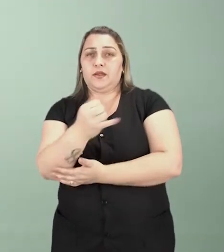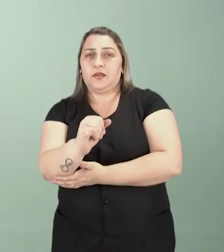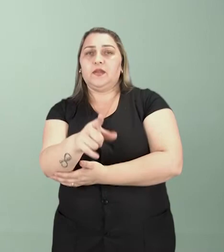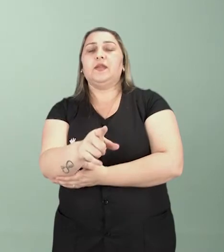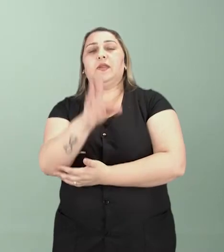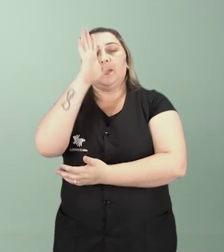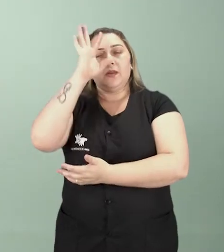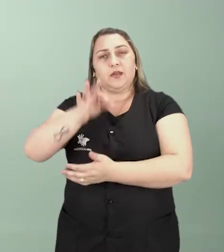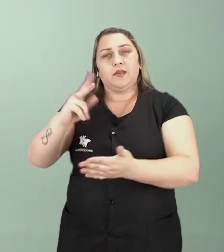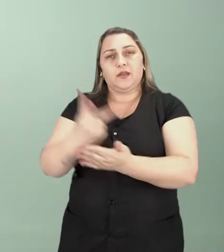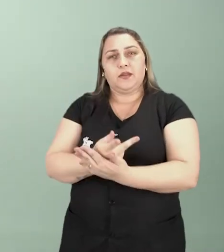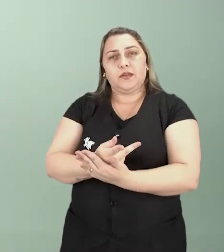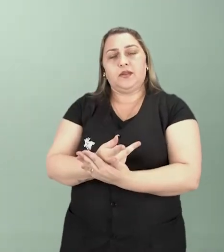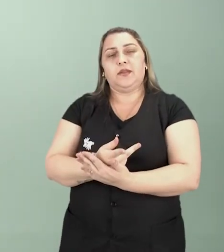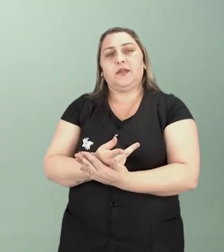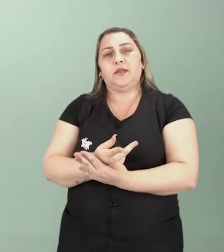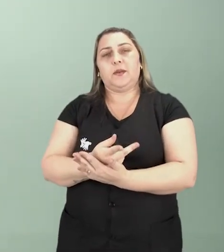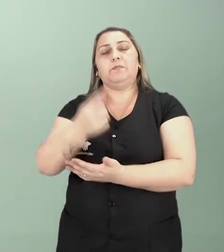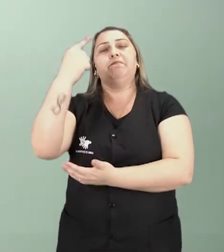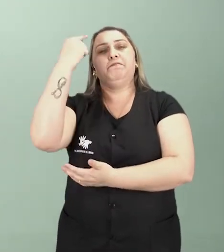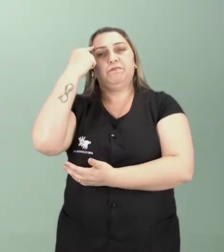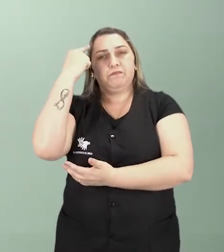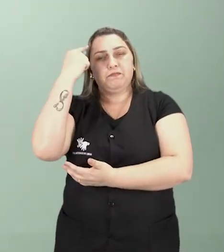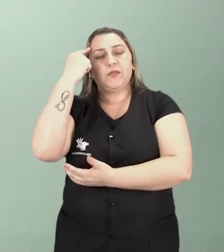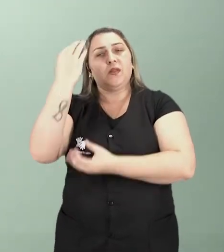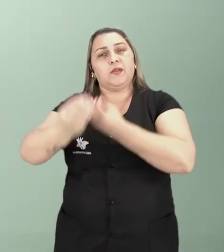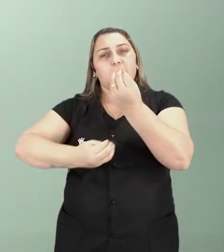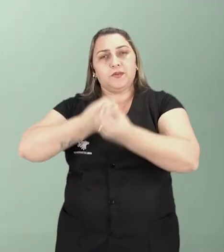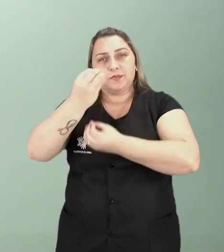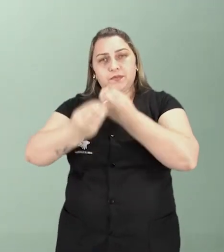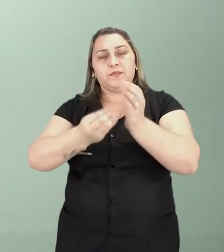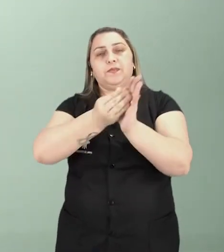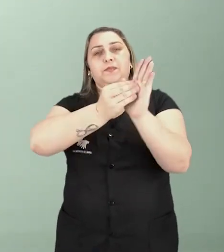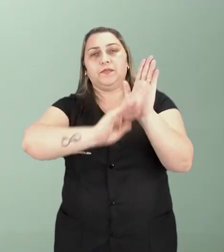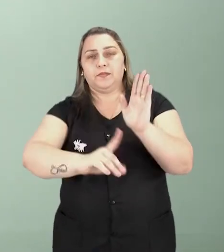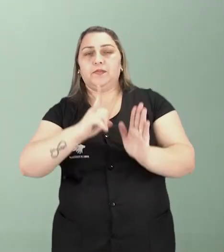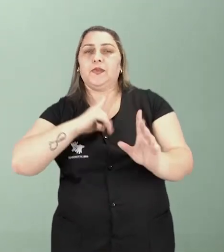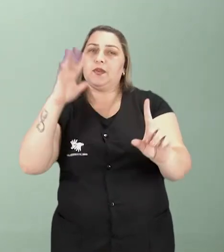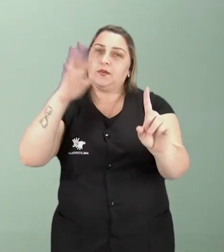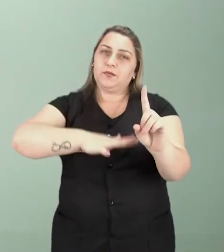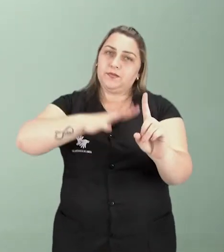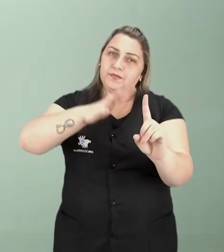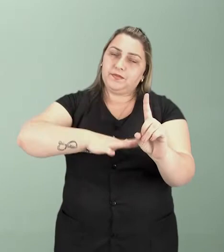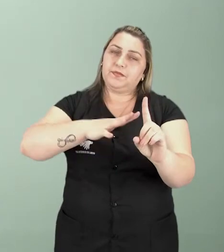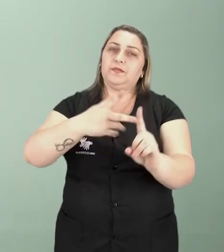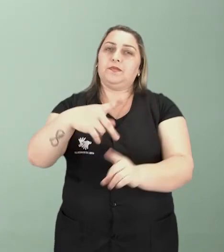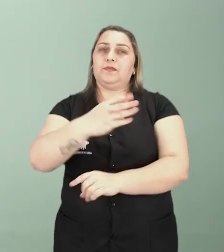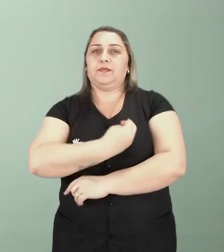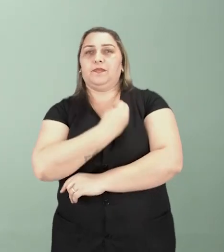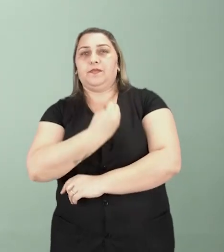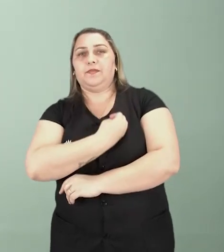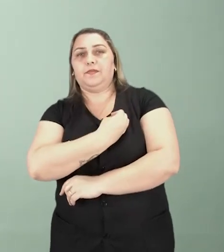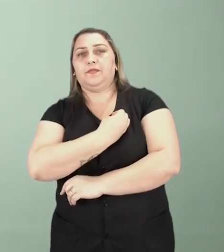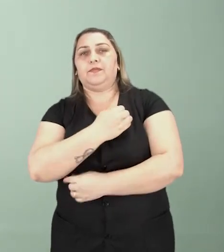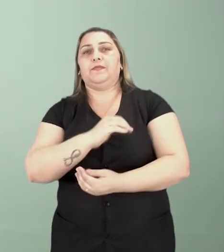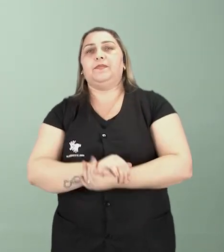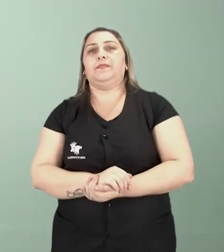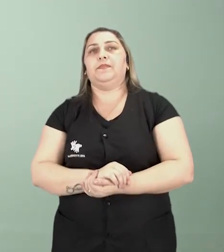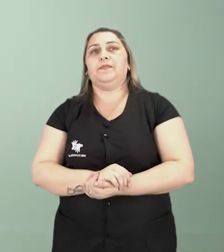tomando decisões erradas. Então, reflitam sobre como essa mídia tem influenciado na vida de vocês.